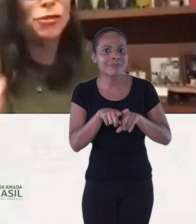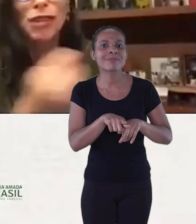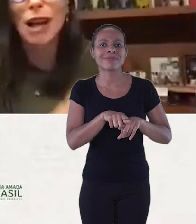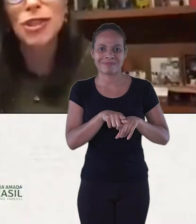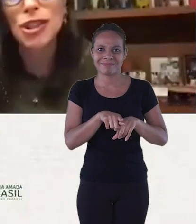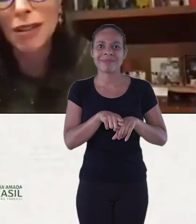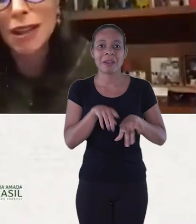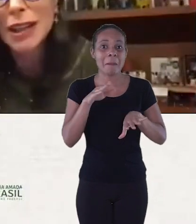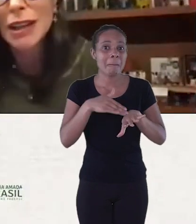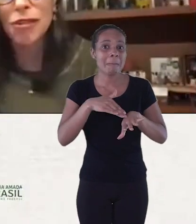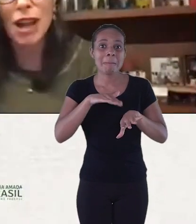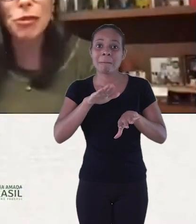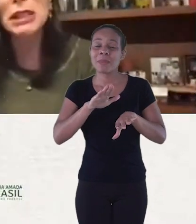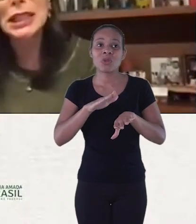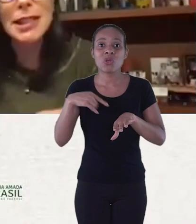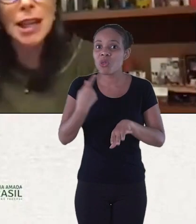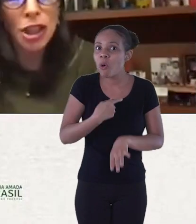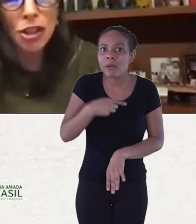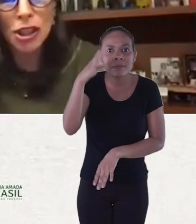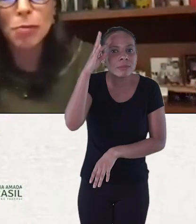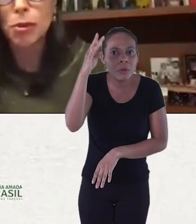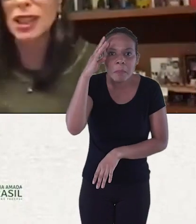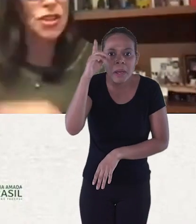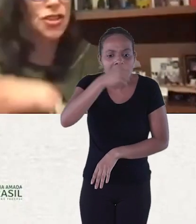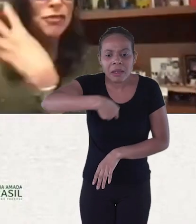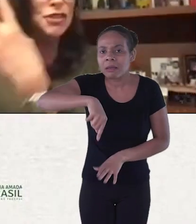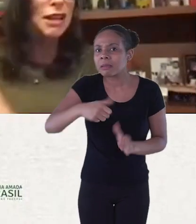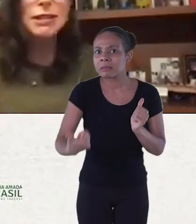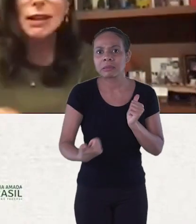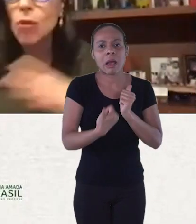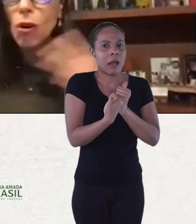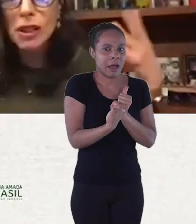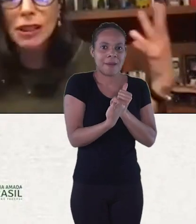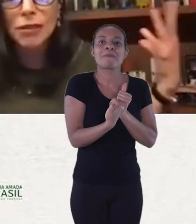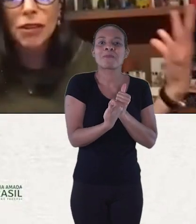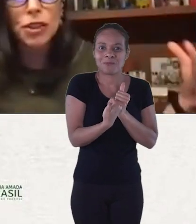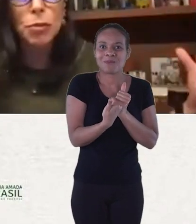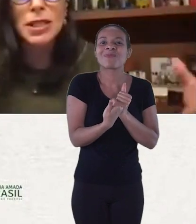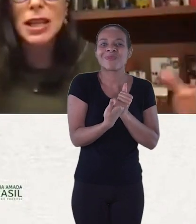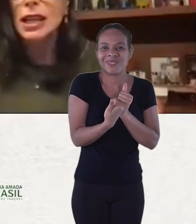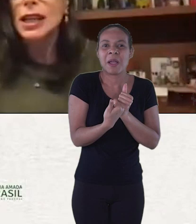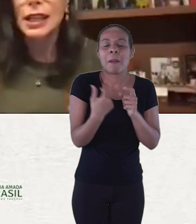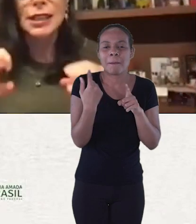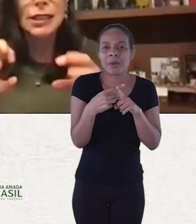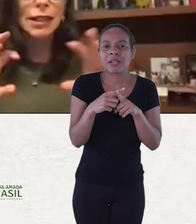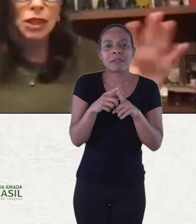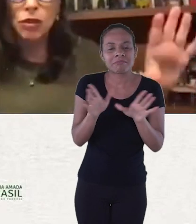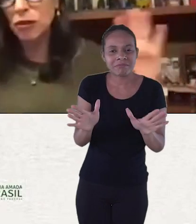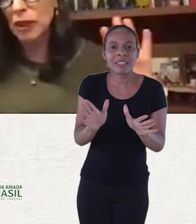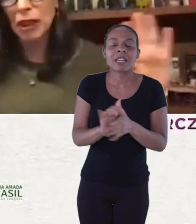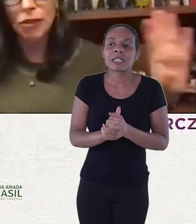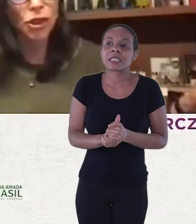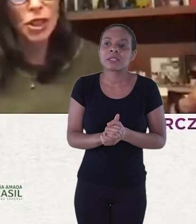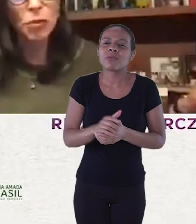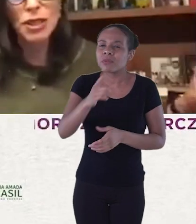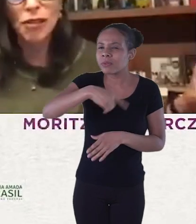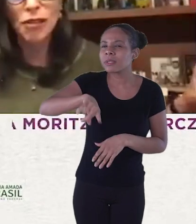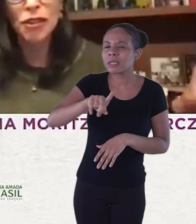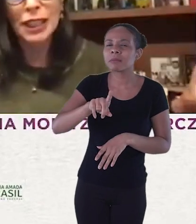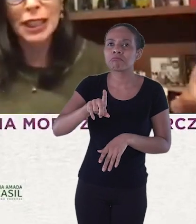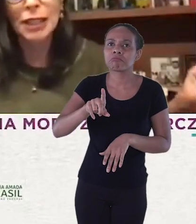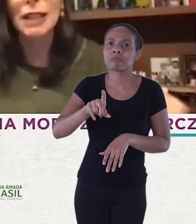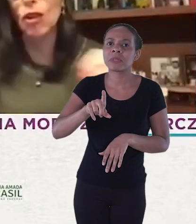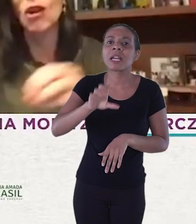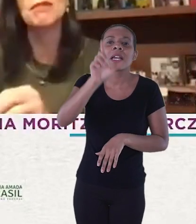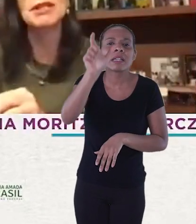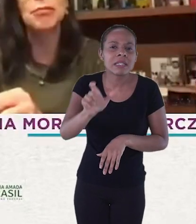ficou contando para o Fábio, ele falava, Fábio, belisca a gente aqui, porque eles já fizeram essa coisa, que vai depois, vocês vão, quem for na